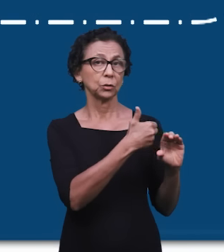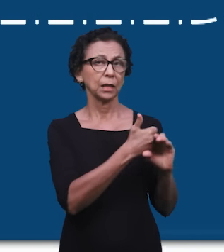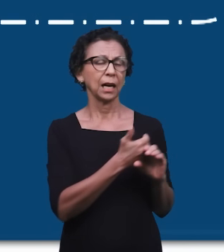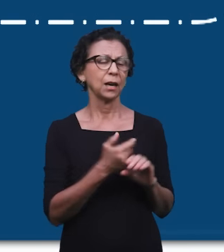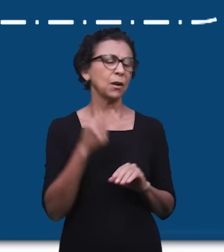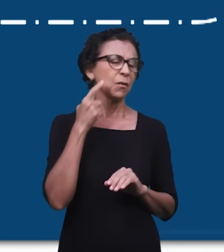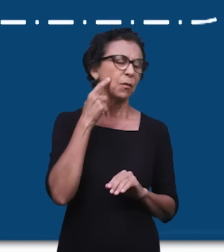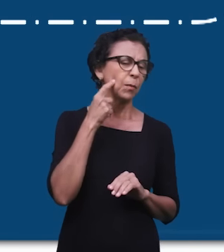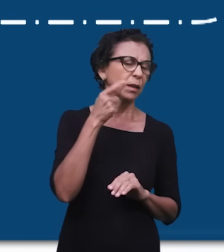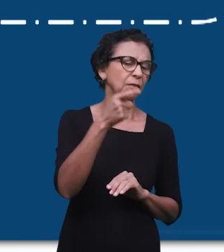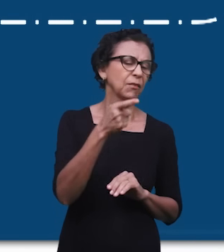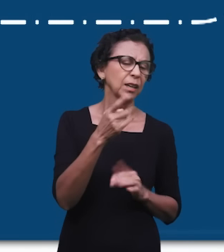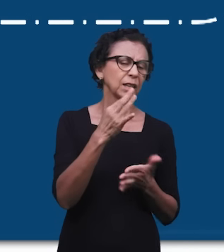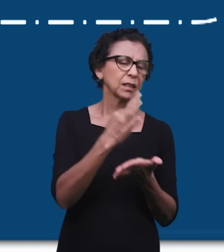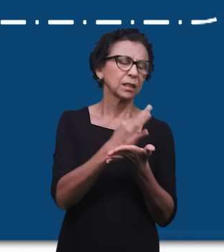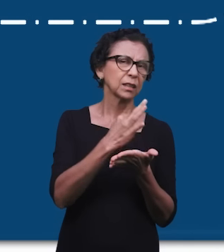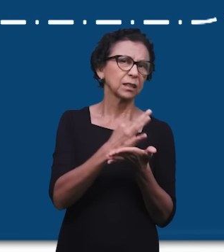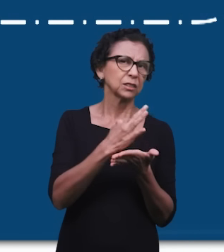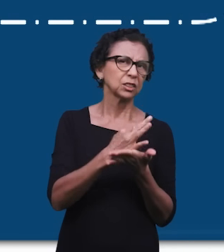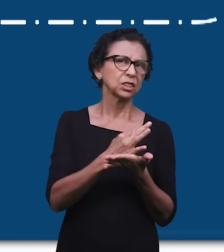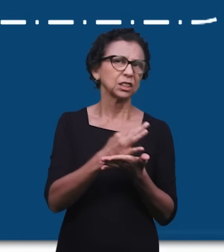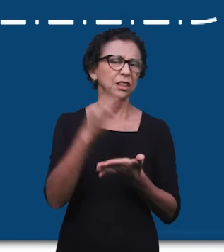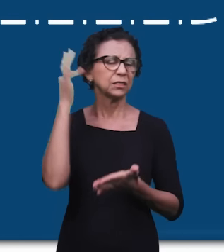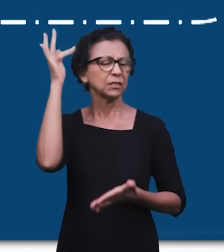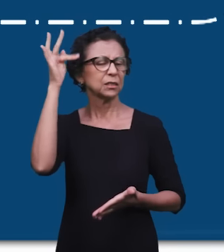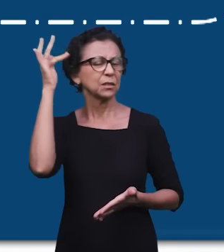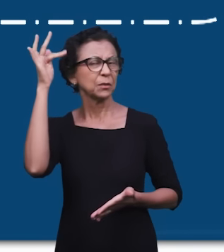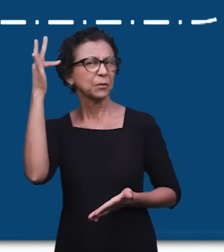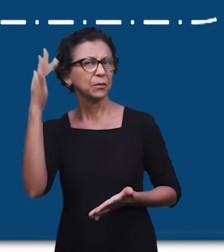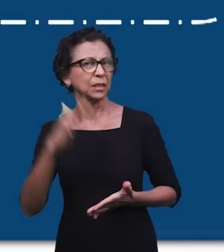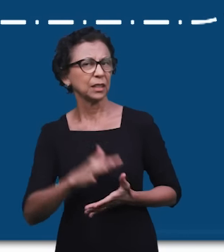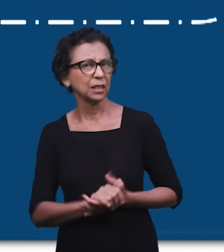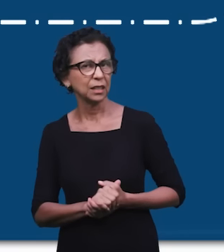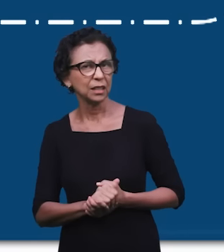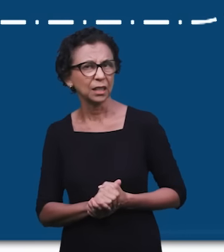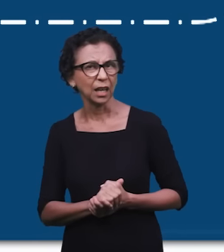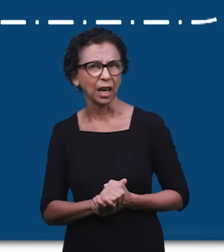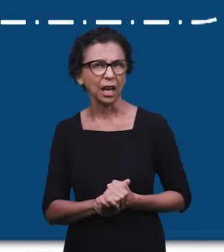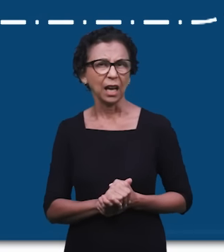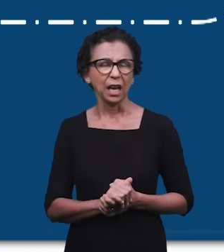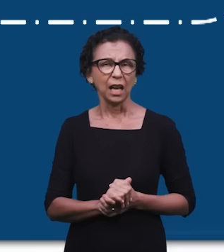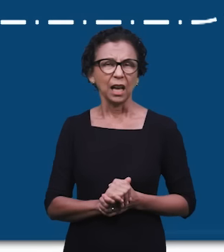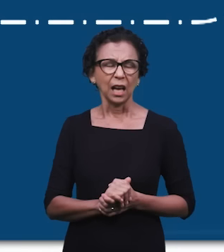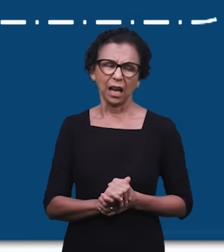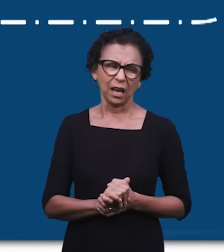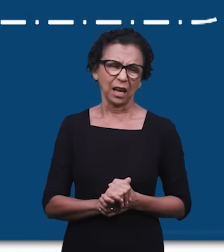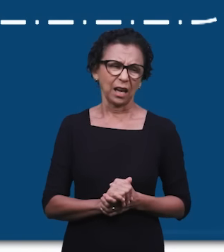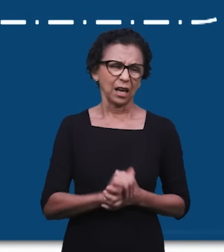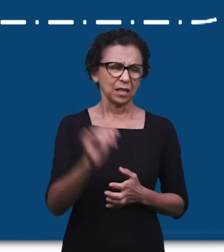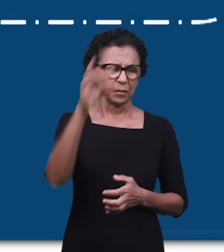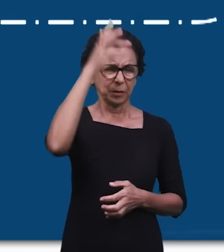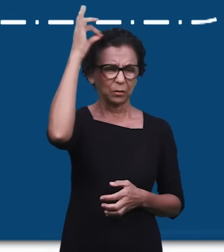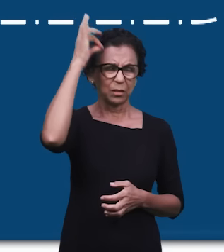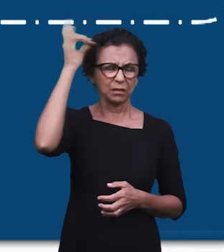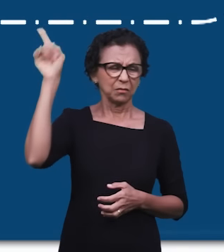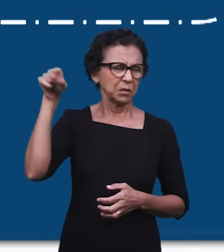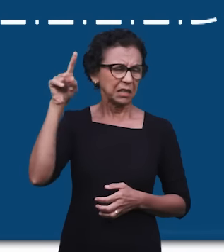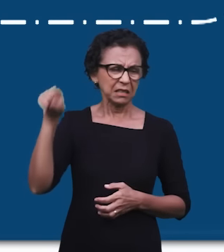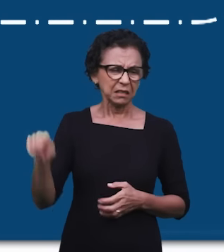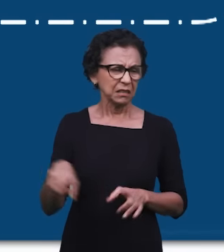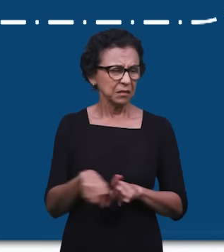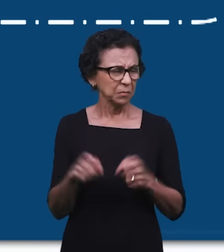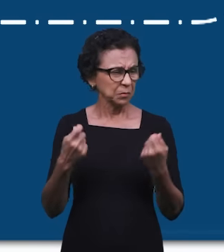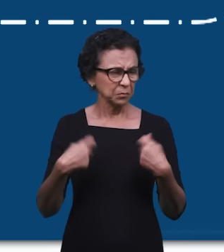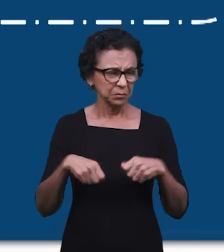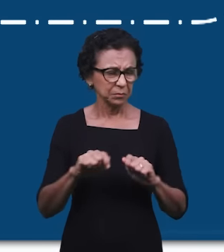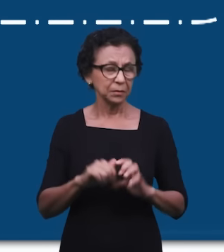teologia. O cristianismo, ele alijou o Espírito Santo. Ele perdeu o profético. Então, o resultado disso é